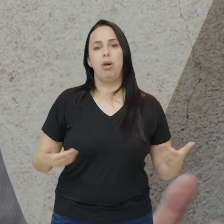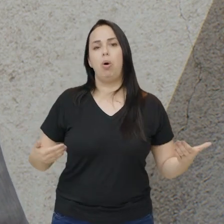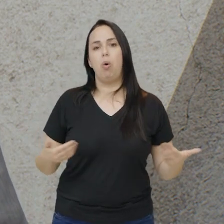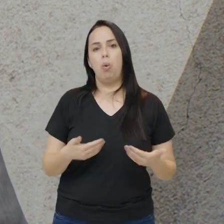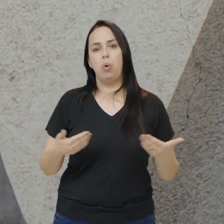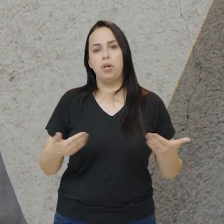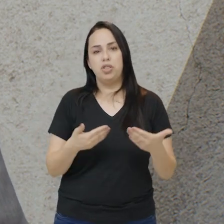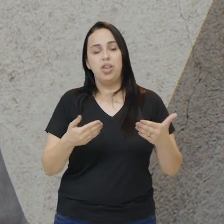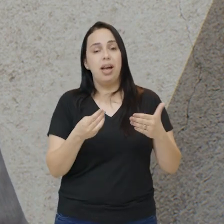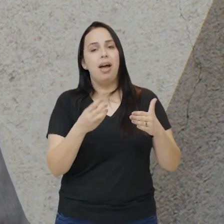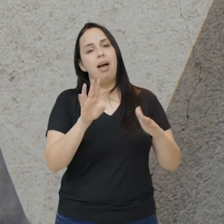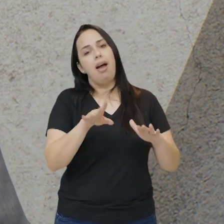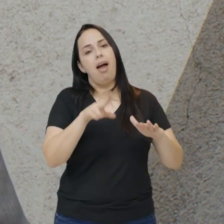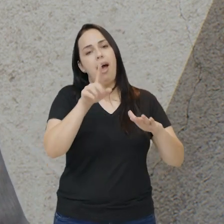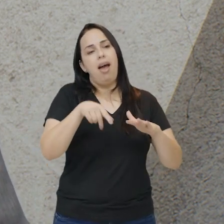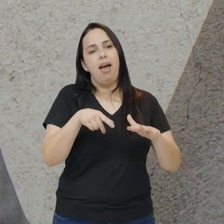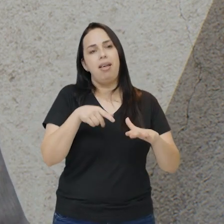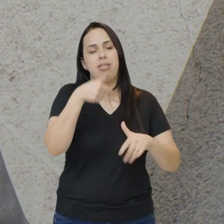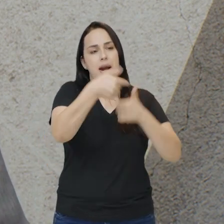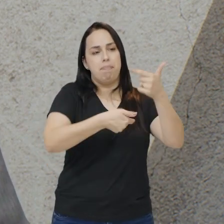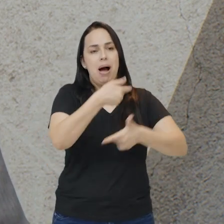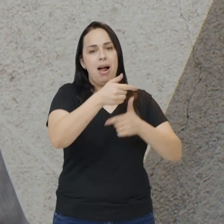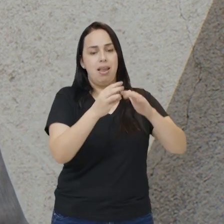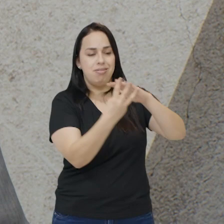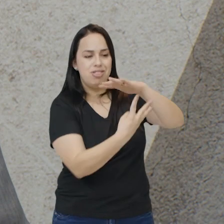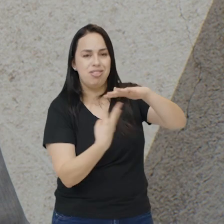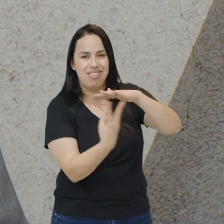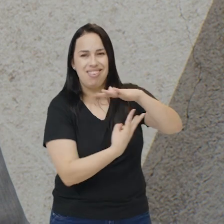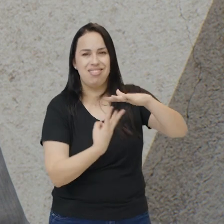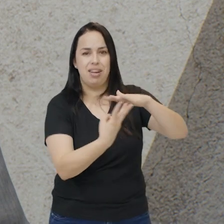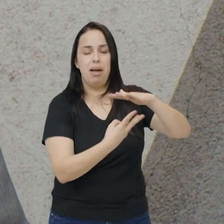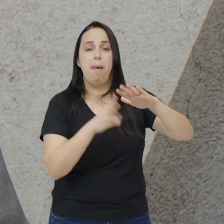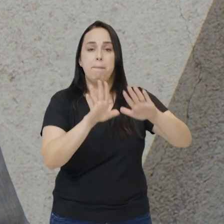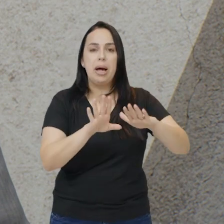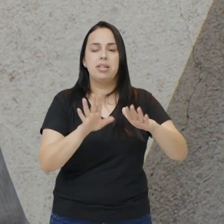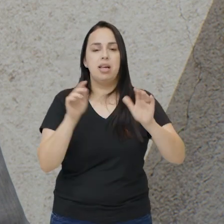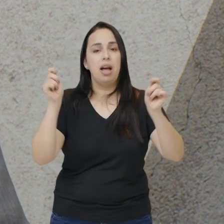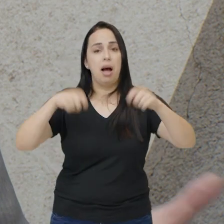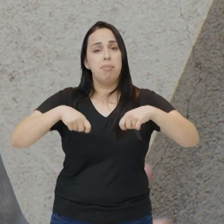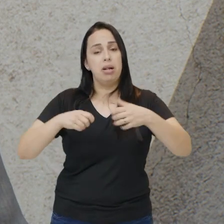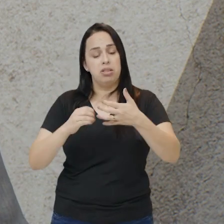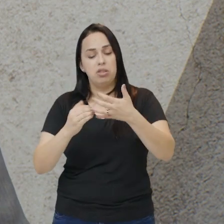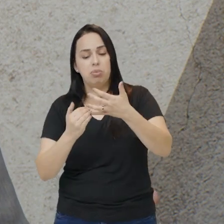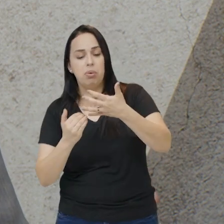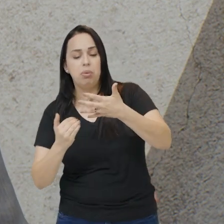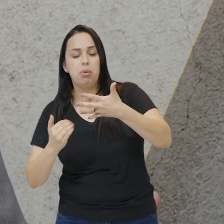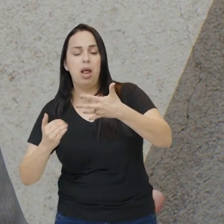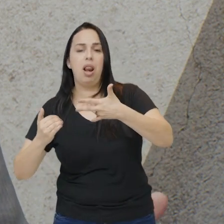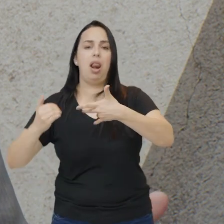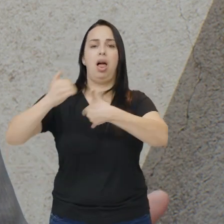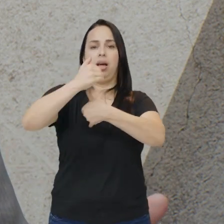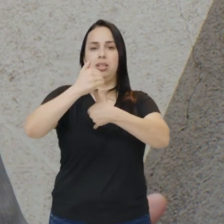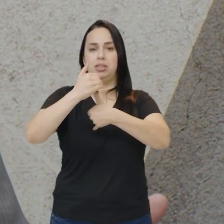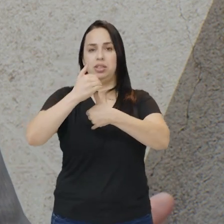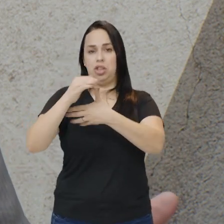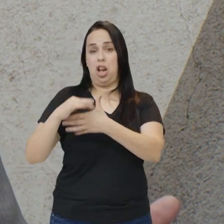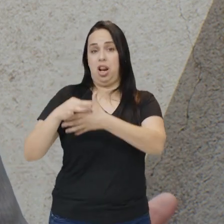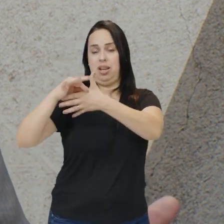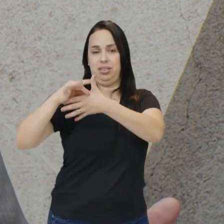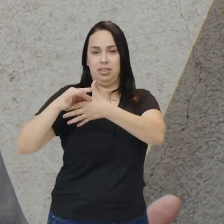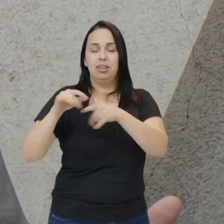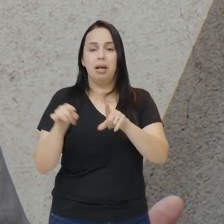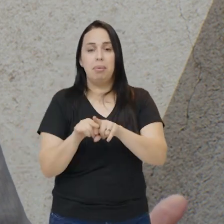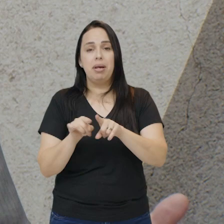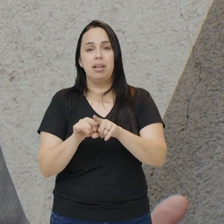Porque é o que eu falei, hoje serve como porta de entrada muitas vezes, mas nada impede ele de crescer na área. Então, as atribuições,